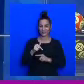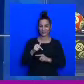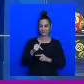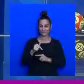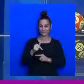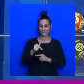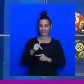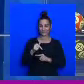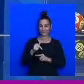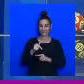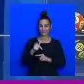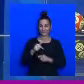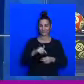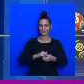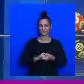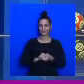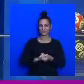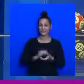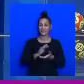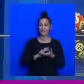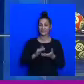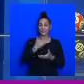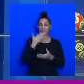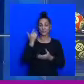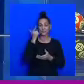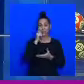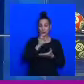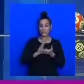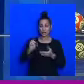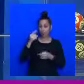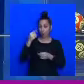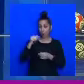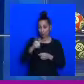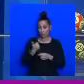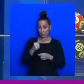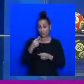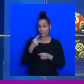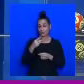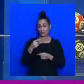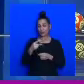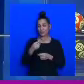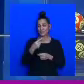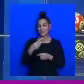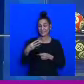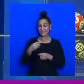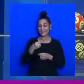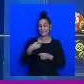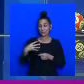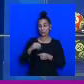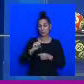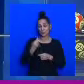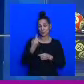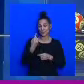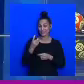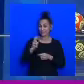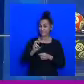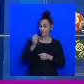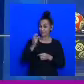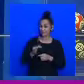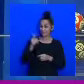Preta 17. Na Loto Fácil você ganha acertando 11, 12, 13, 14 ou 15 números.